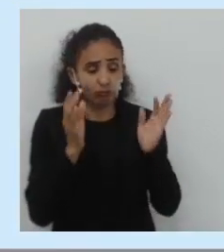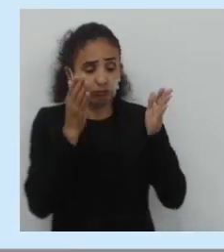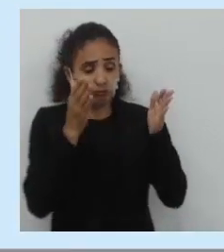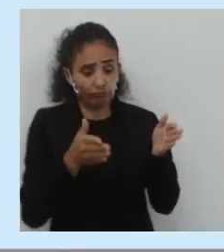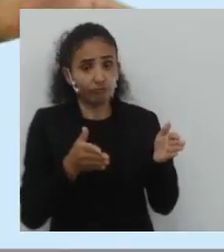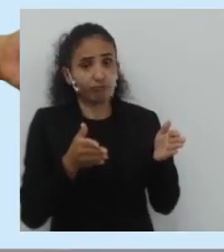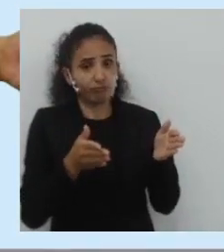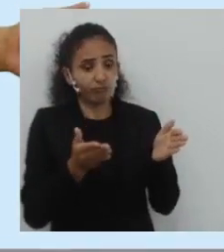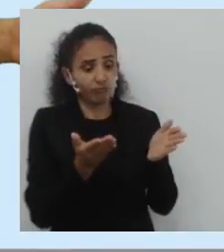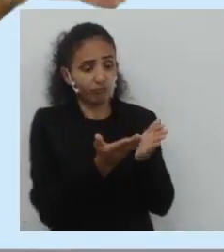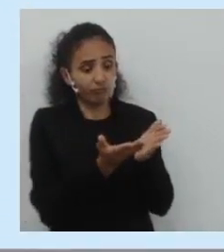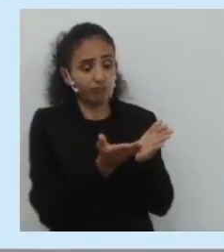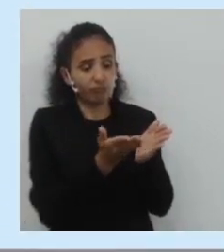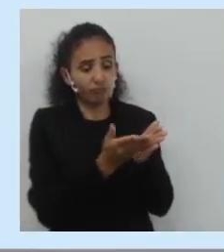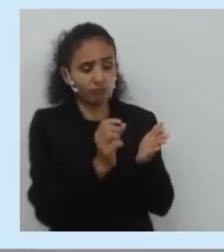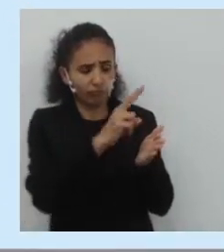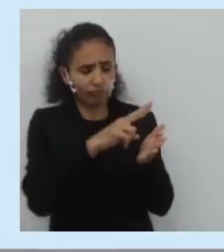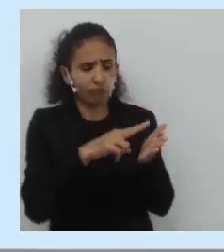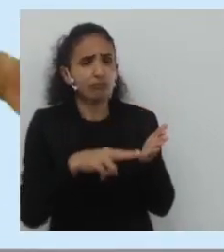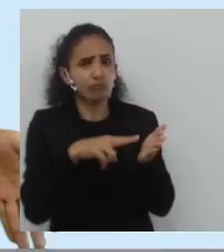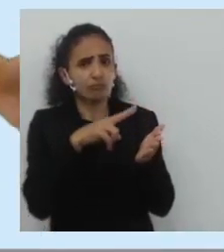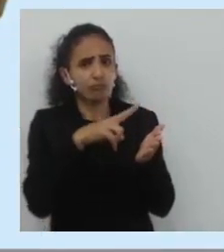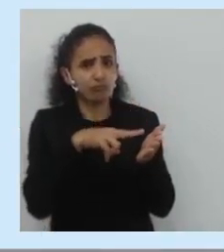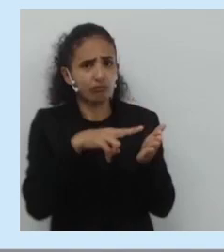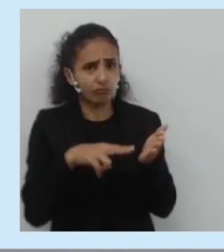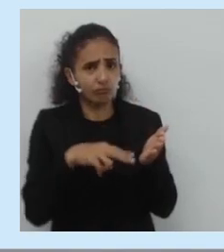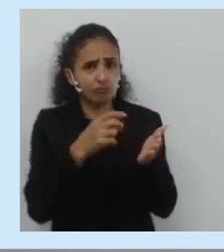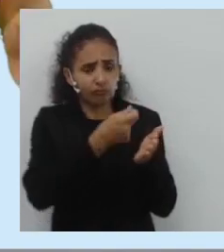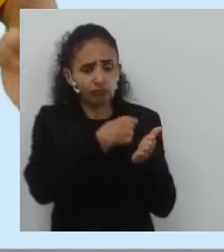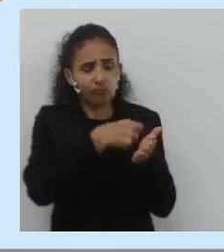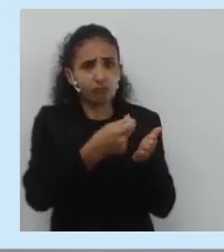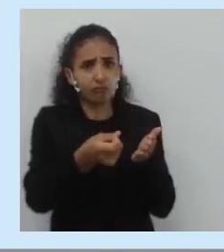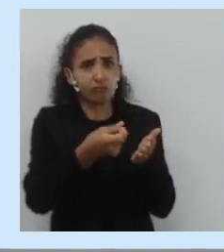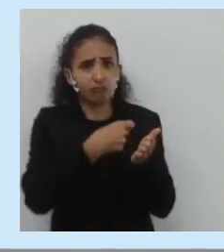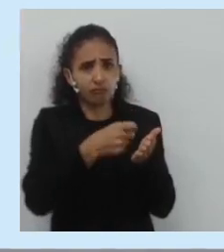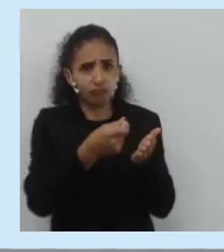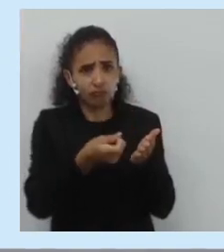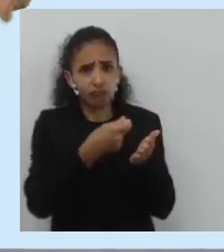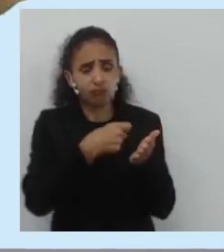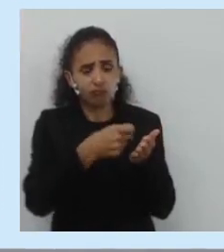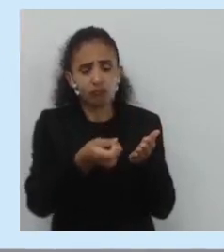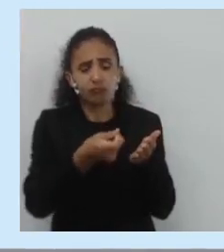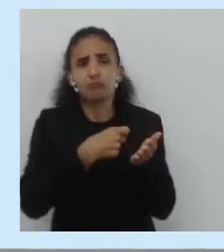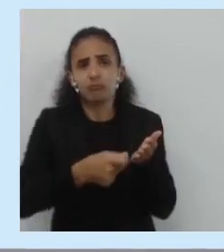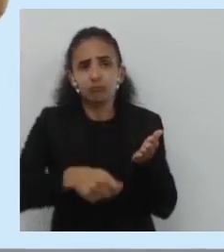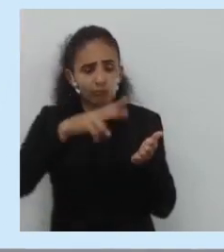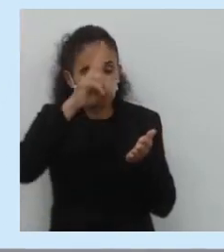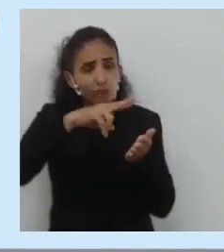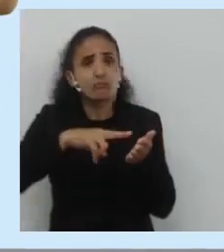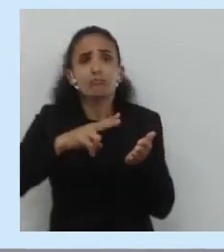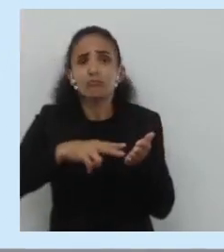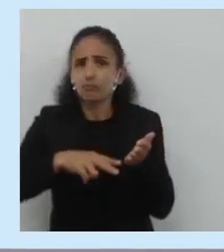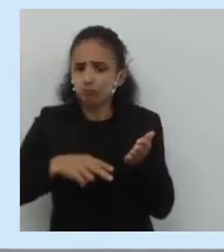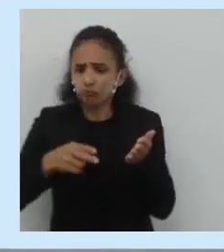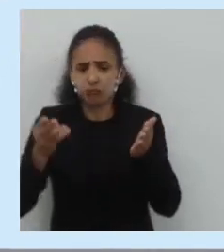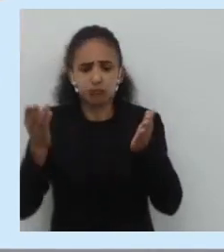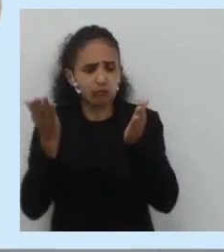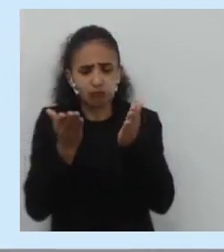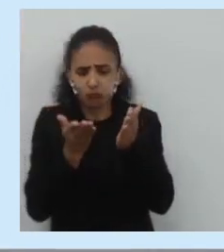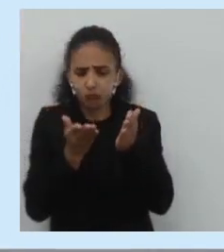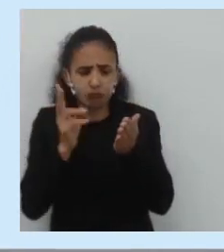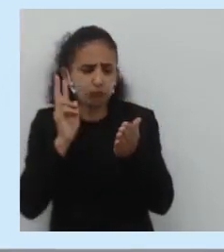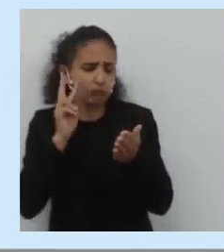que manter com essa leitura, com essa escrita, aliás, com essa escrita, leitura, essa